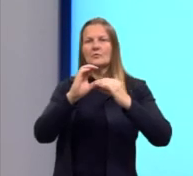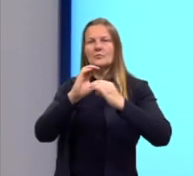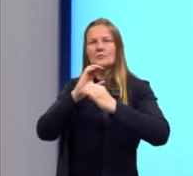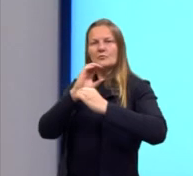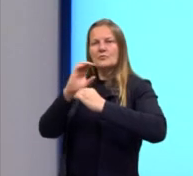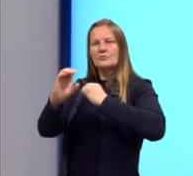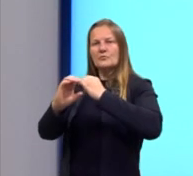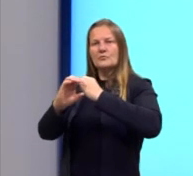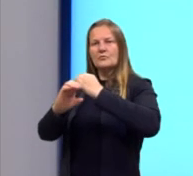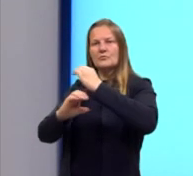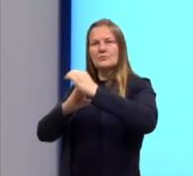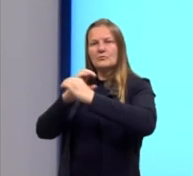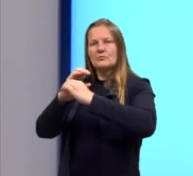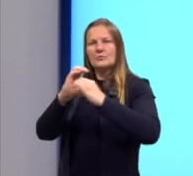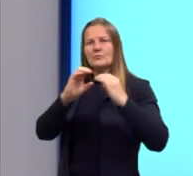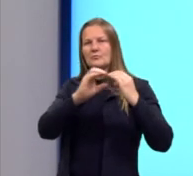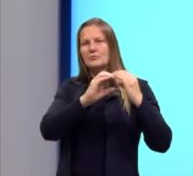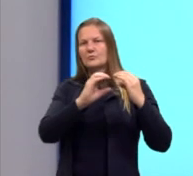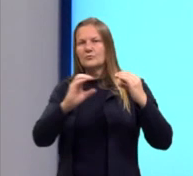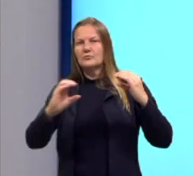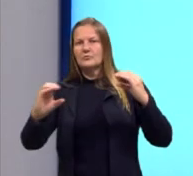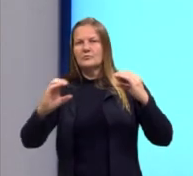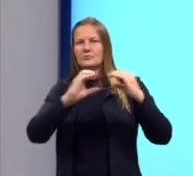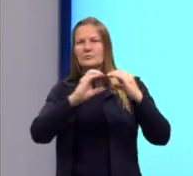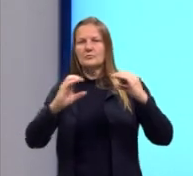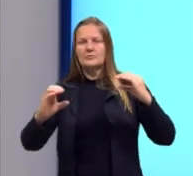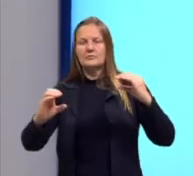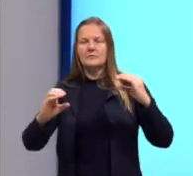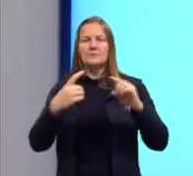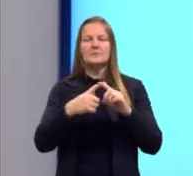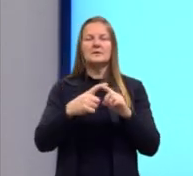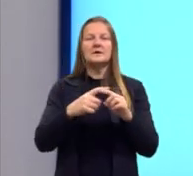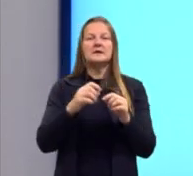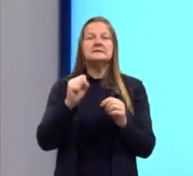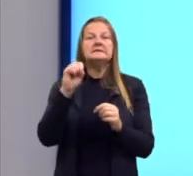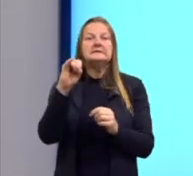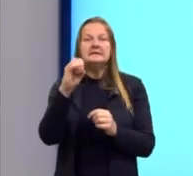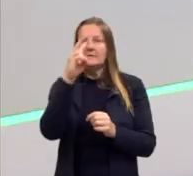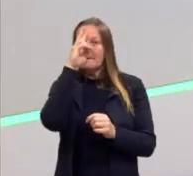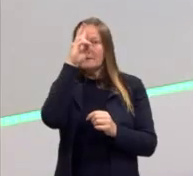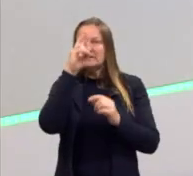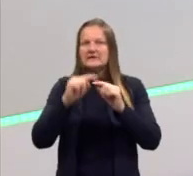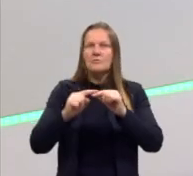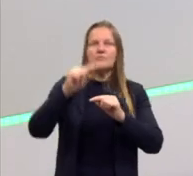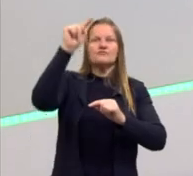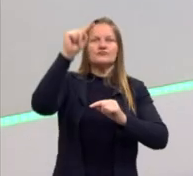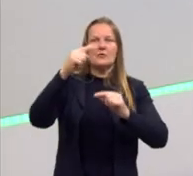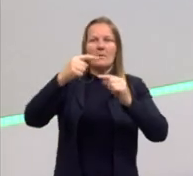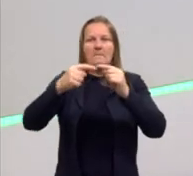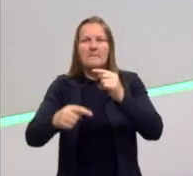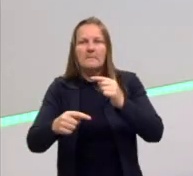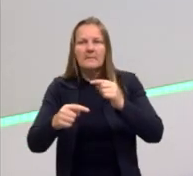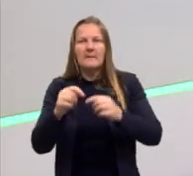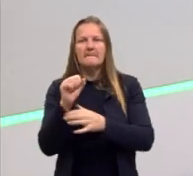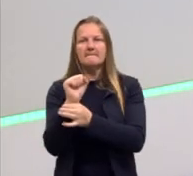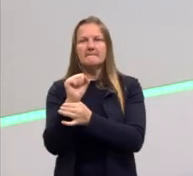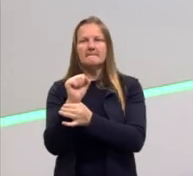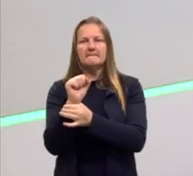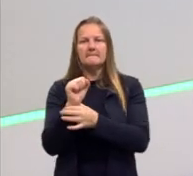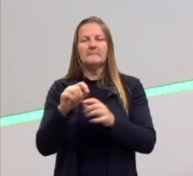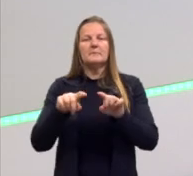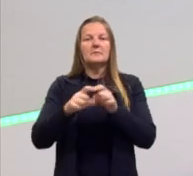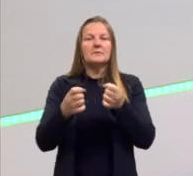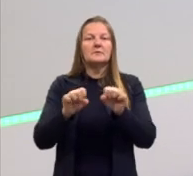cujo objetivo é proteger o circuito de altas correntes tá então basicamente né o